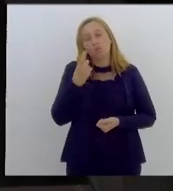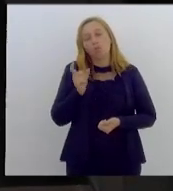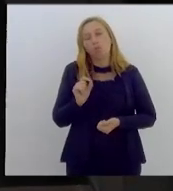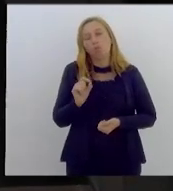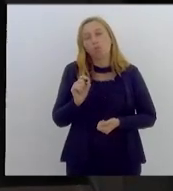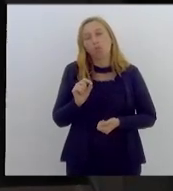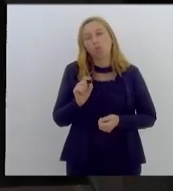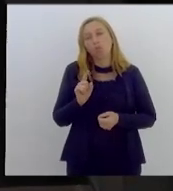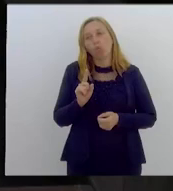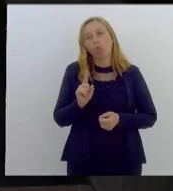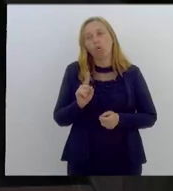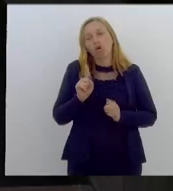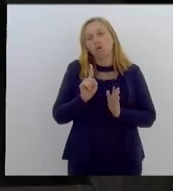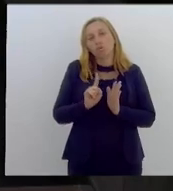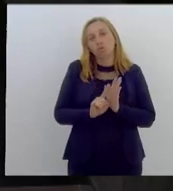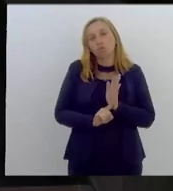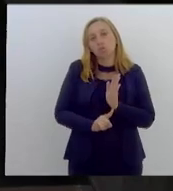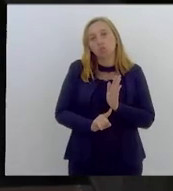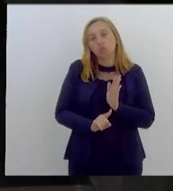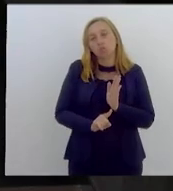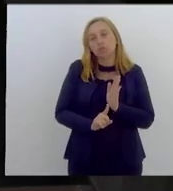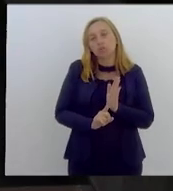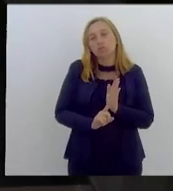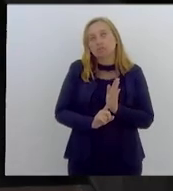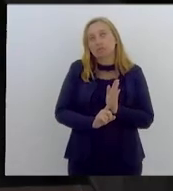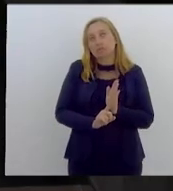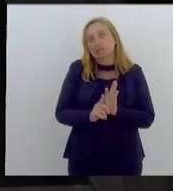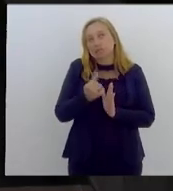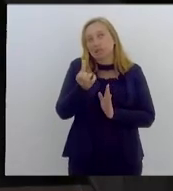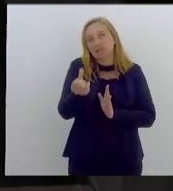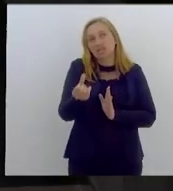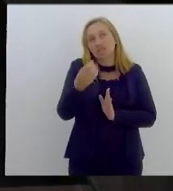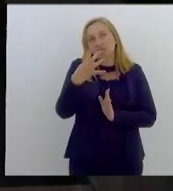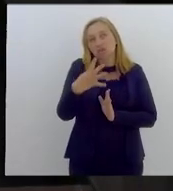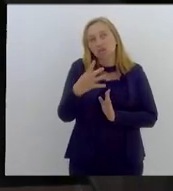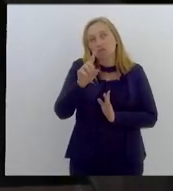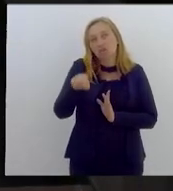um decréscimo em menos